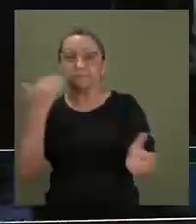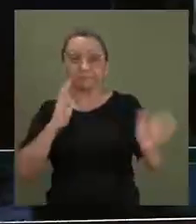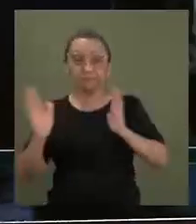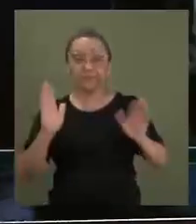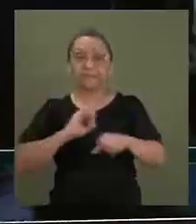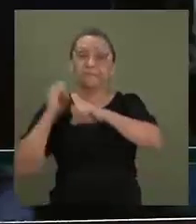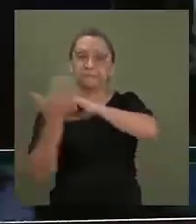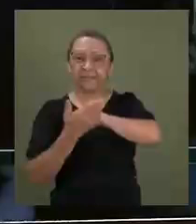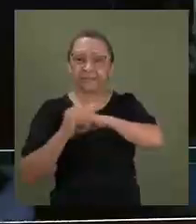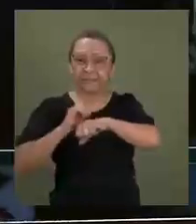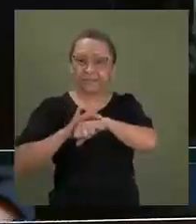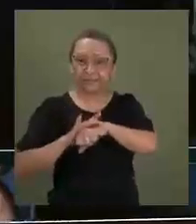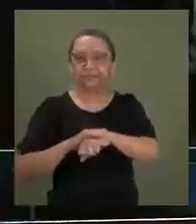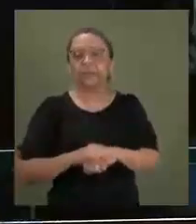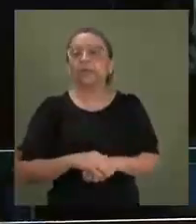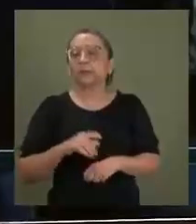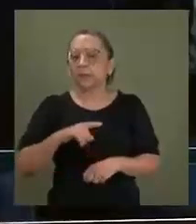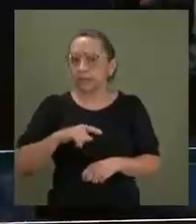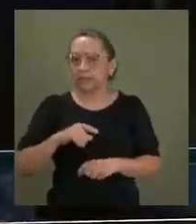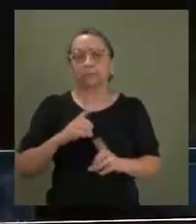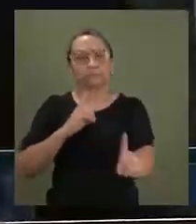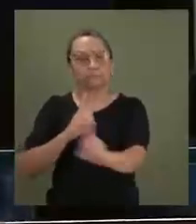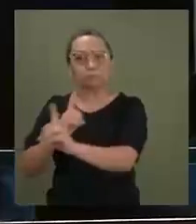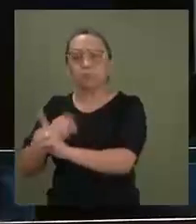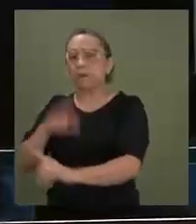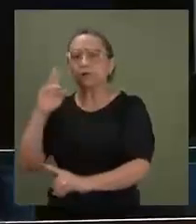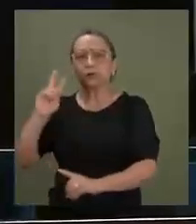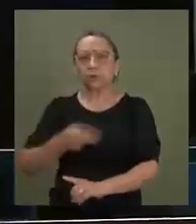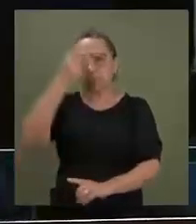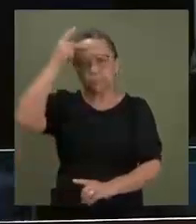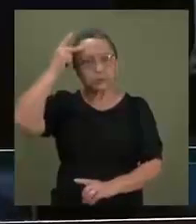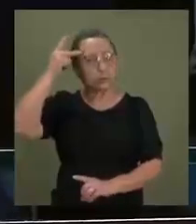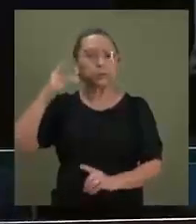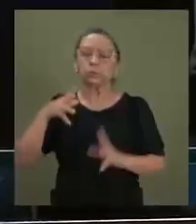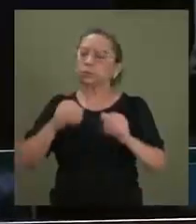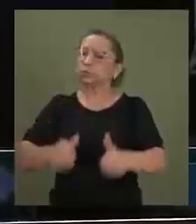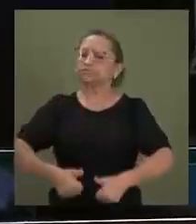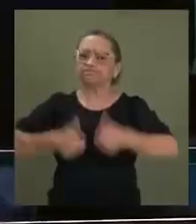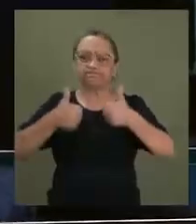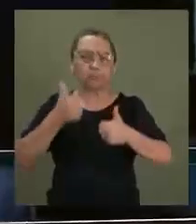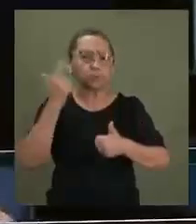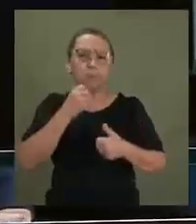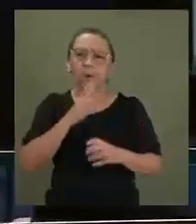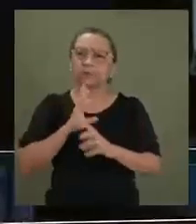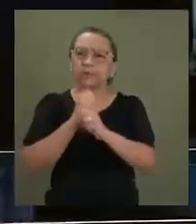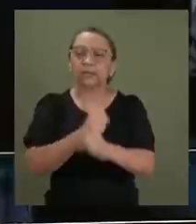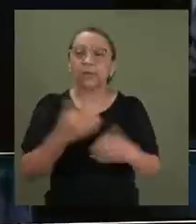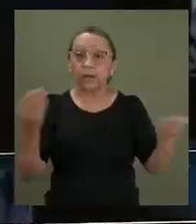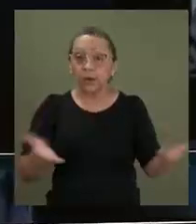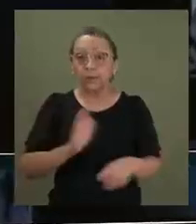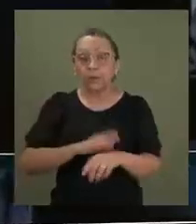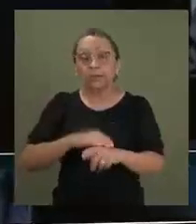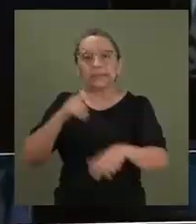Covid, atendeu mais de 2.000 pacientes, todos com sucesso. Atende atualmente no seu consultório